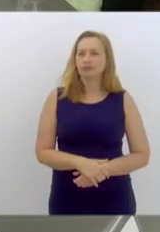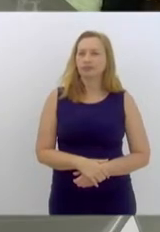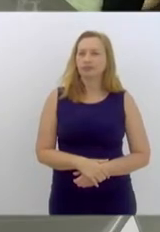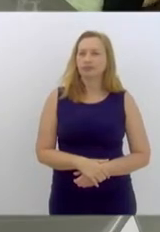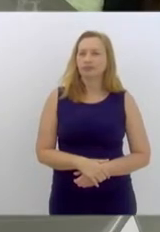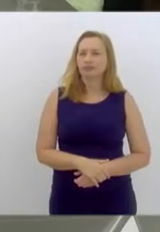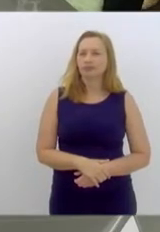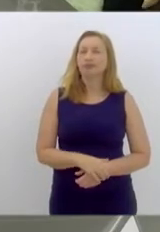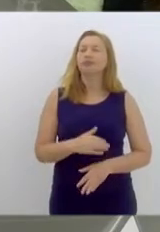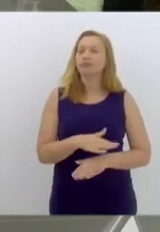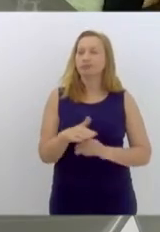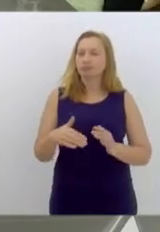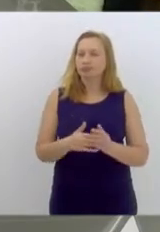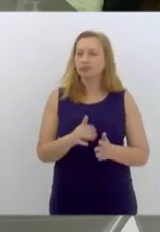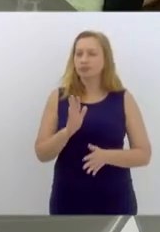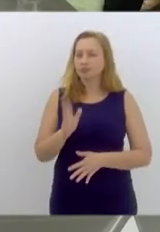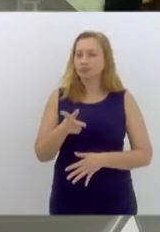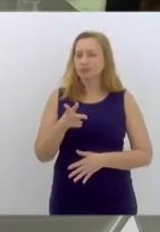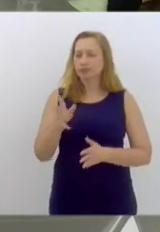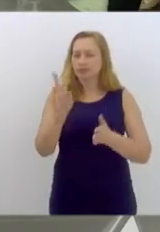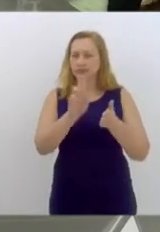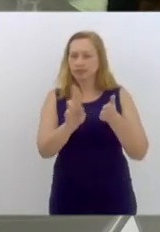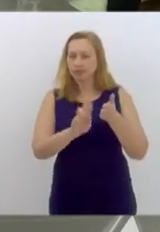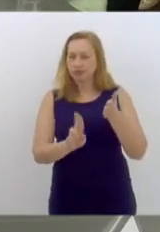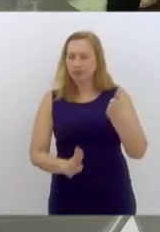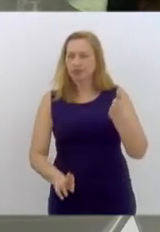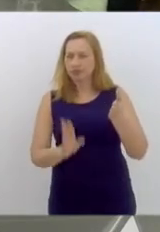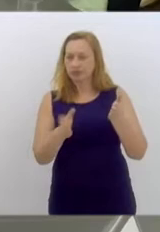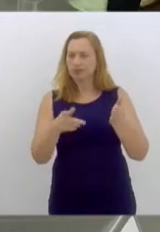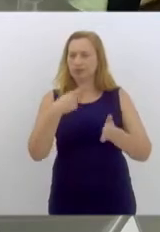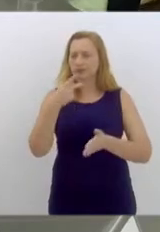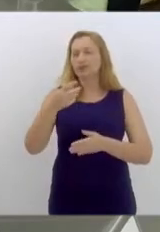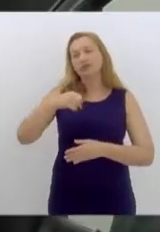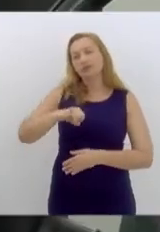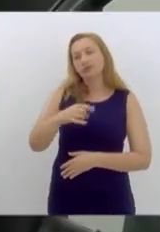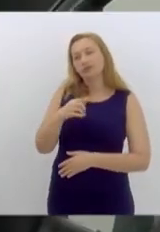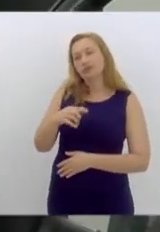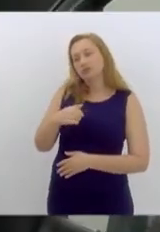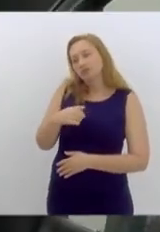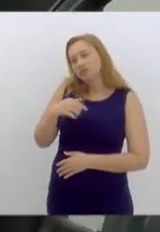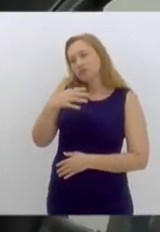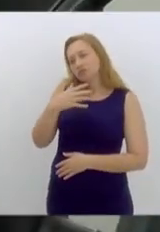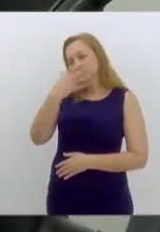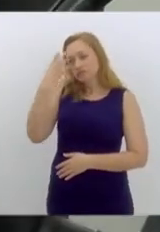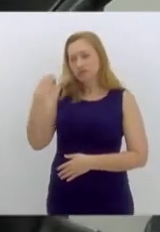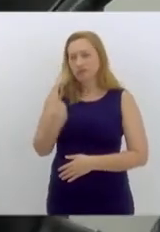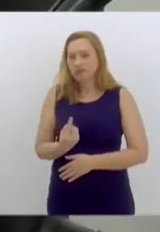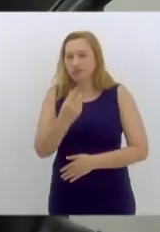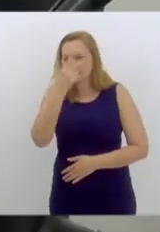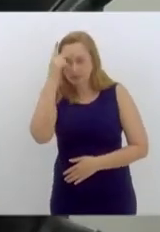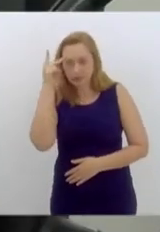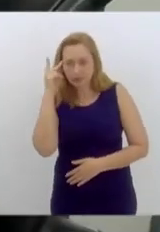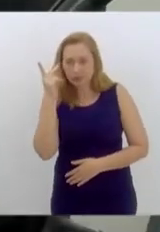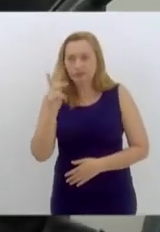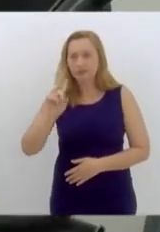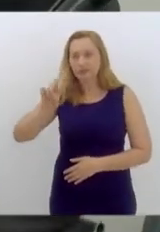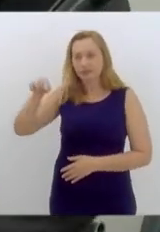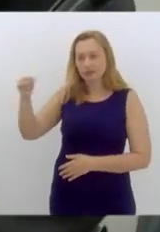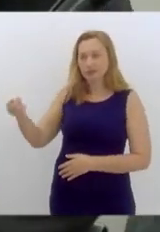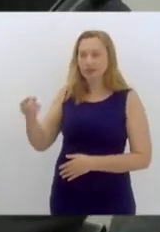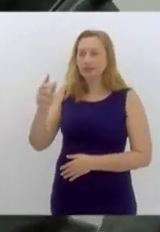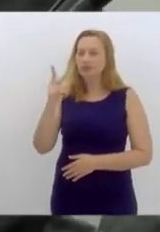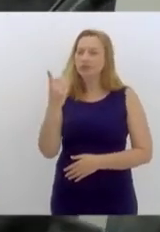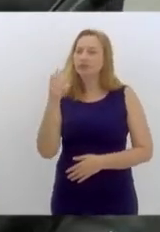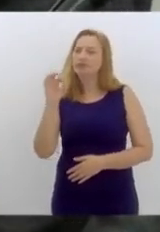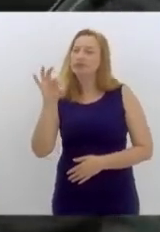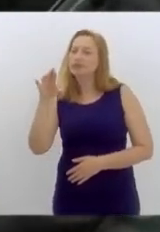todos foram anunciados. Se porventura eu omiti alguém, o Orlando depois passa o